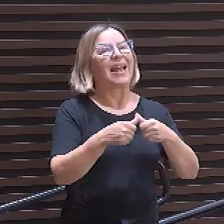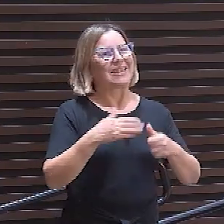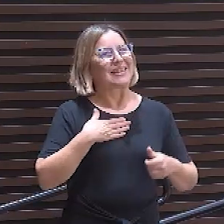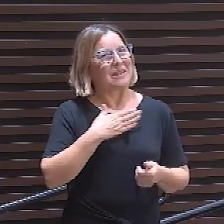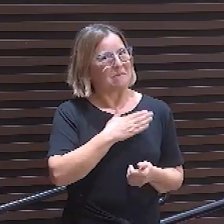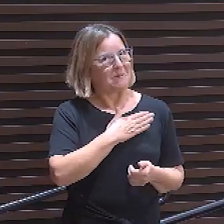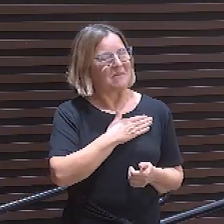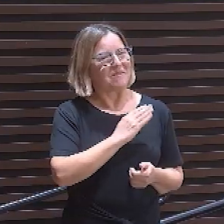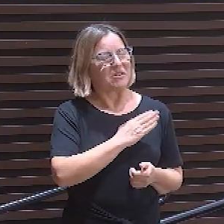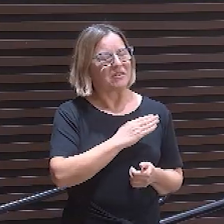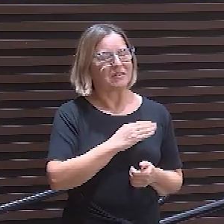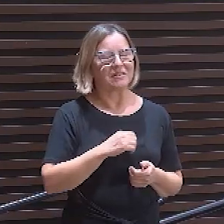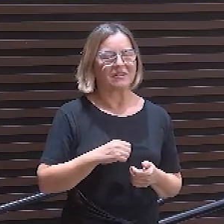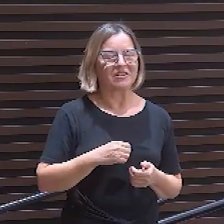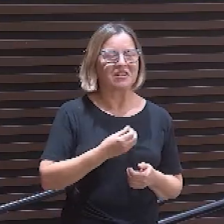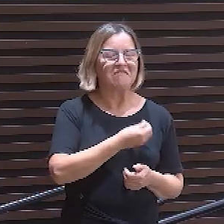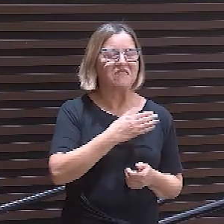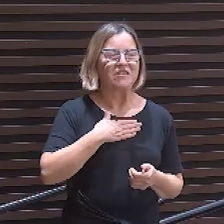Ele vive em mim.